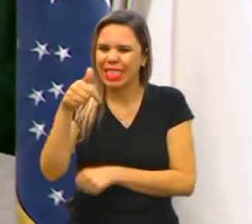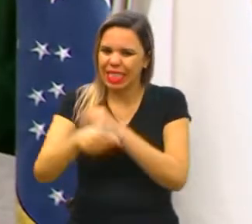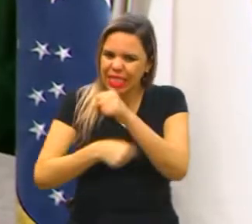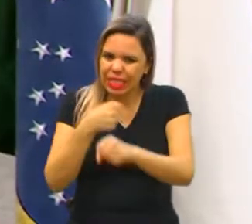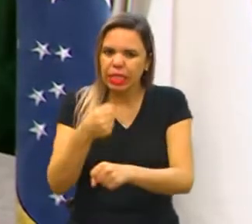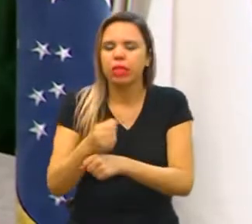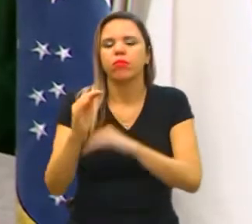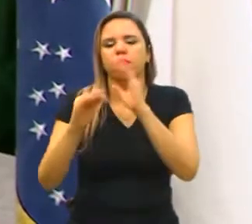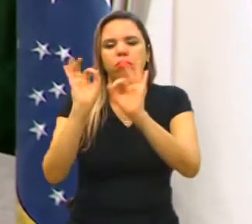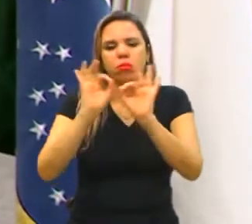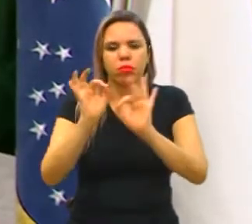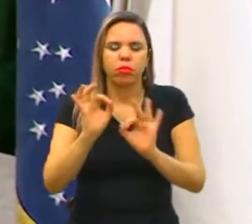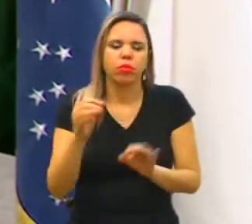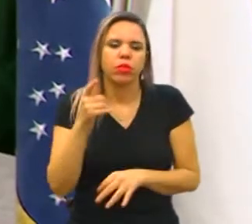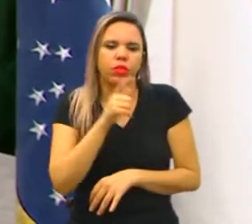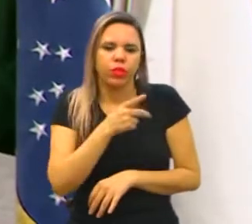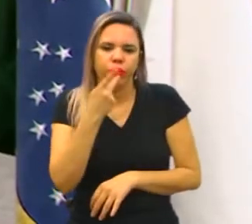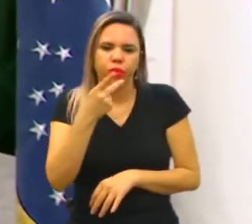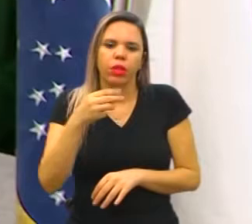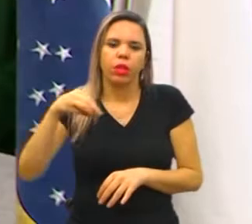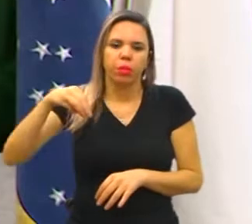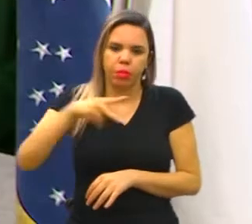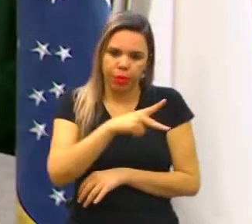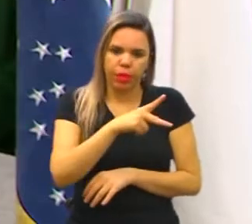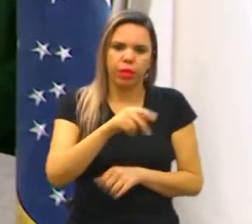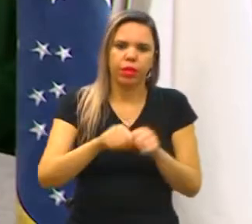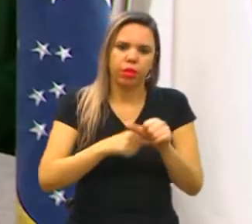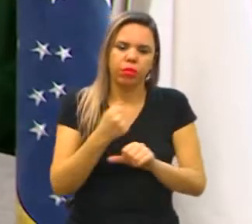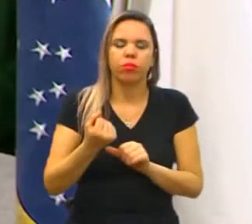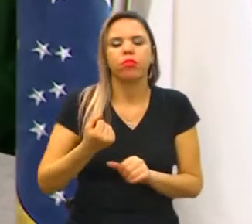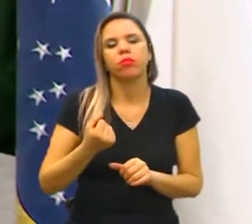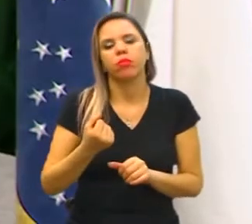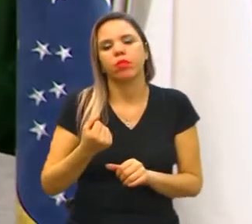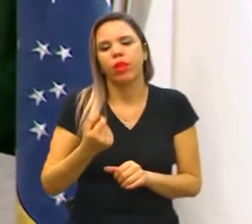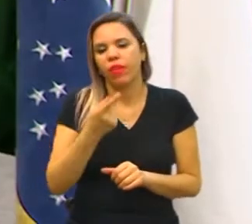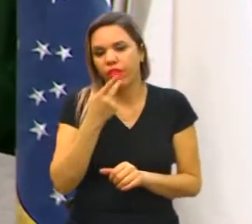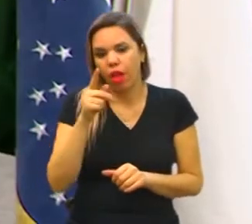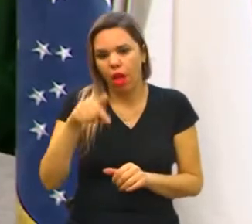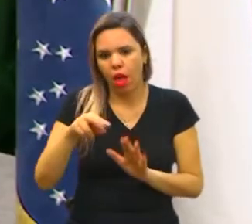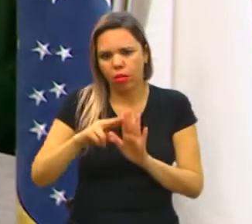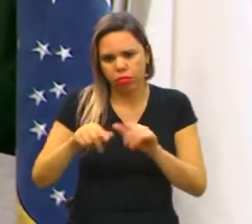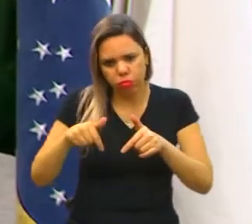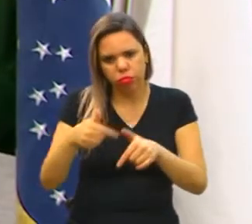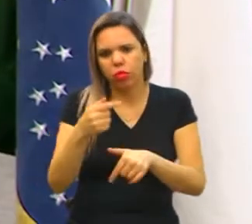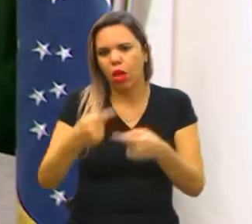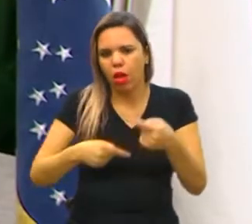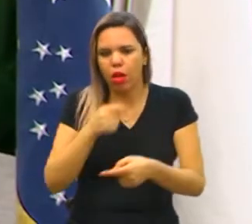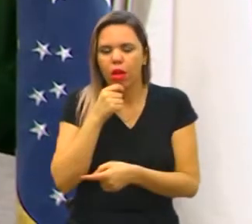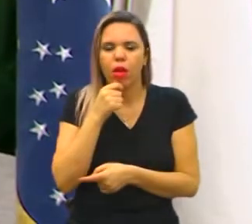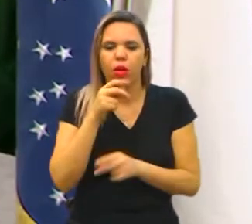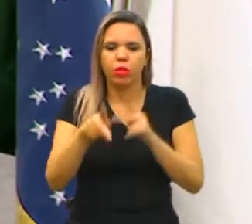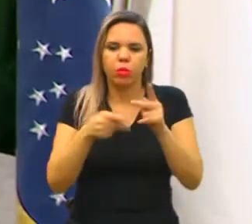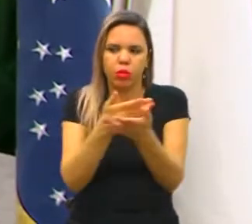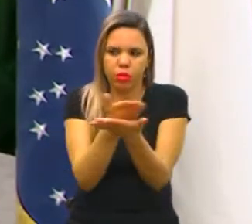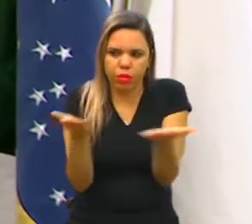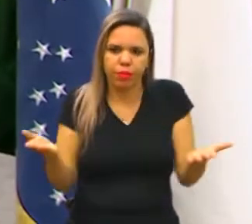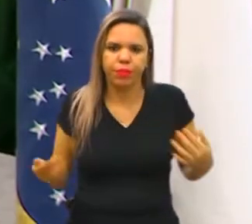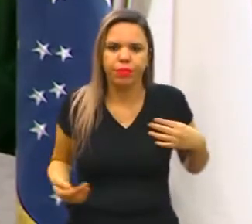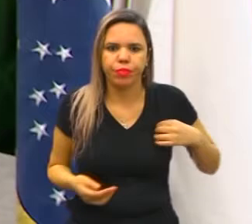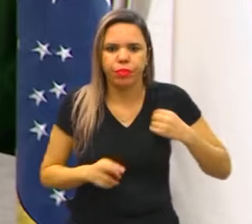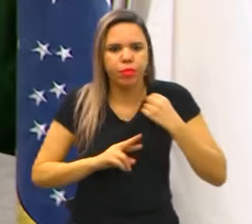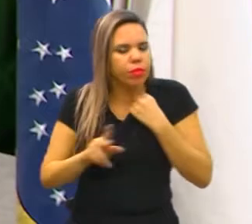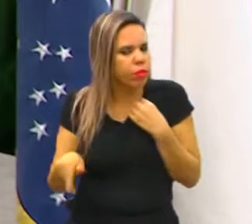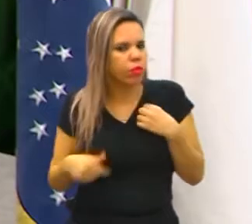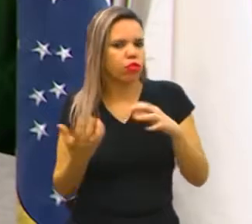7 anos para ser construído. E quando a gente fala de uma medida provisória, a gente está falando de uma medida que não é discutida com a população,